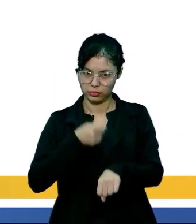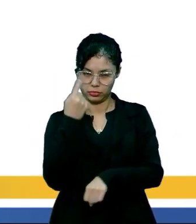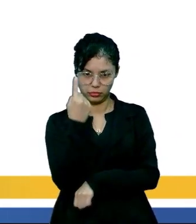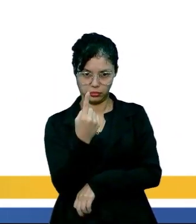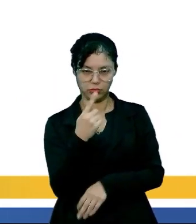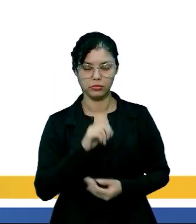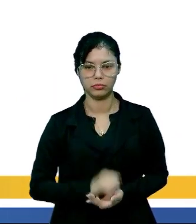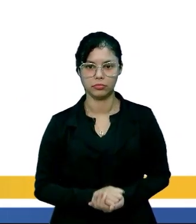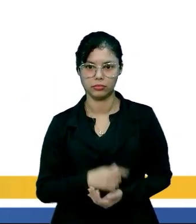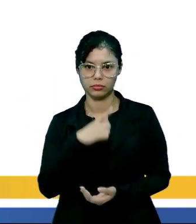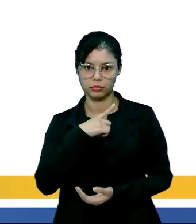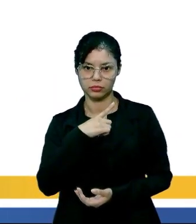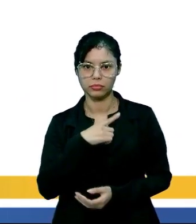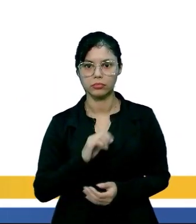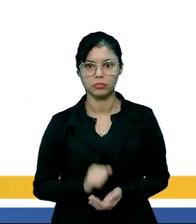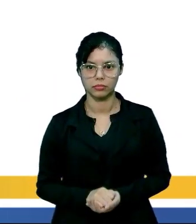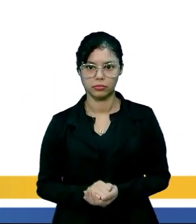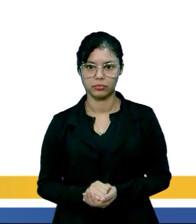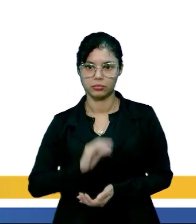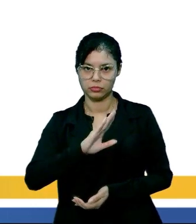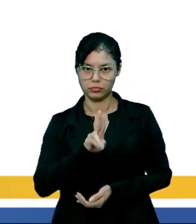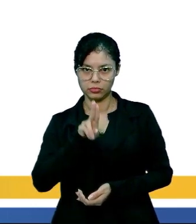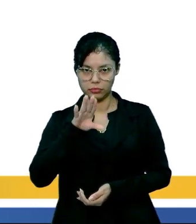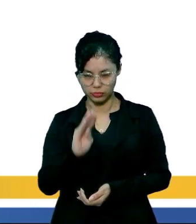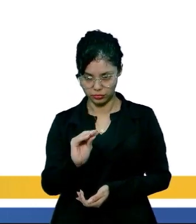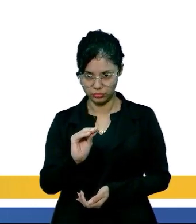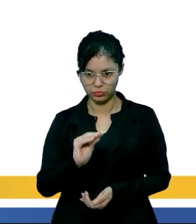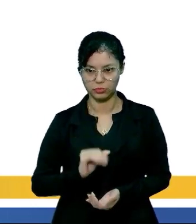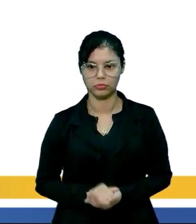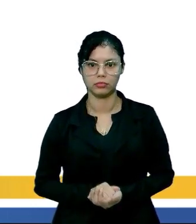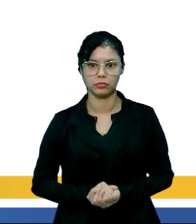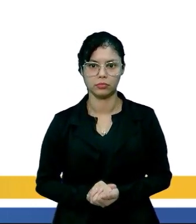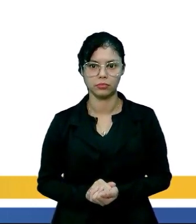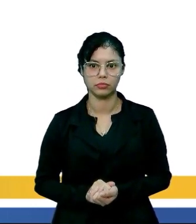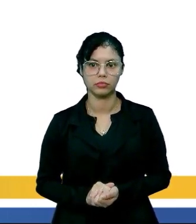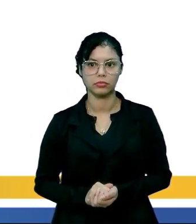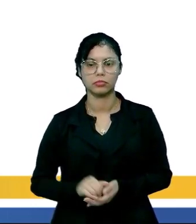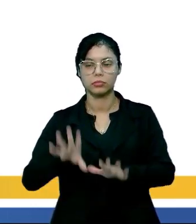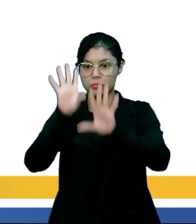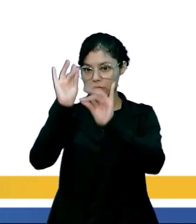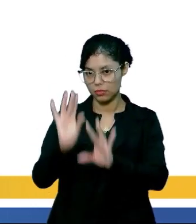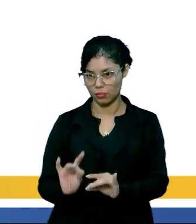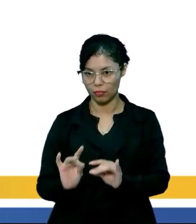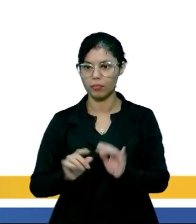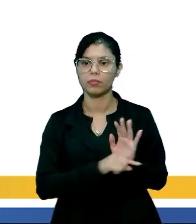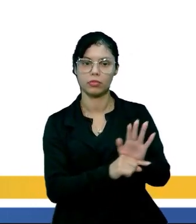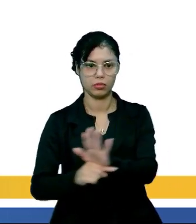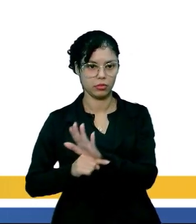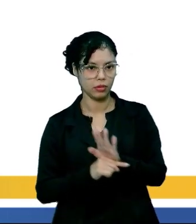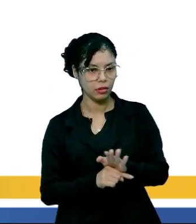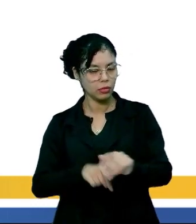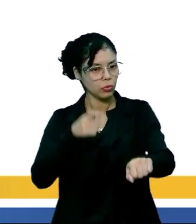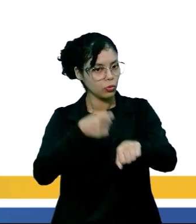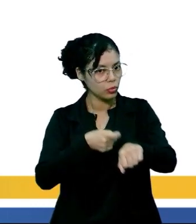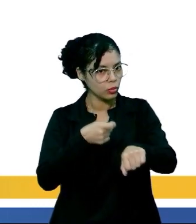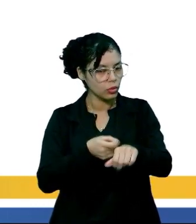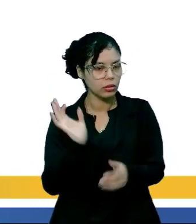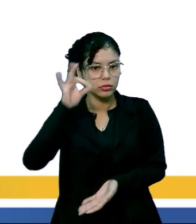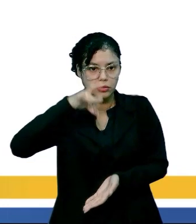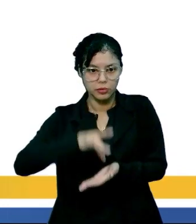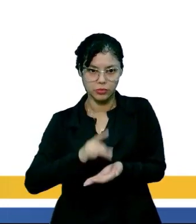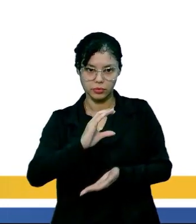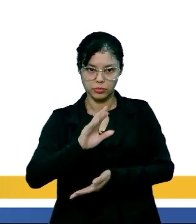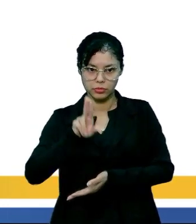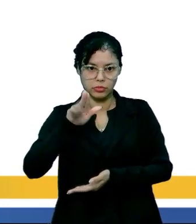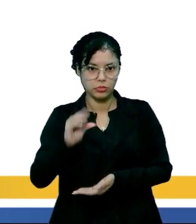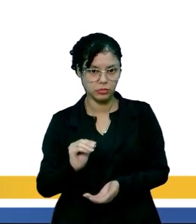um sólido que tem a forma de um cubo. No esquema estão indicados o